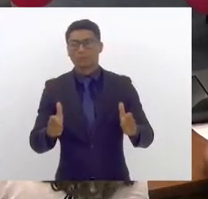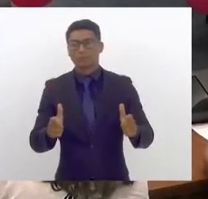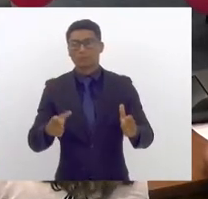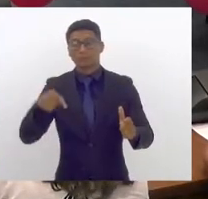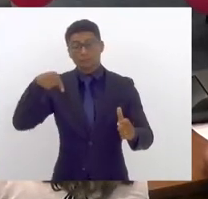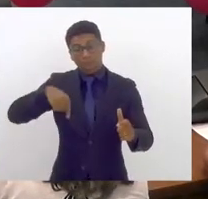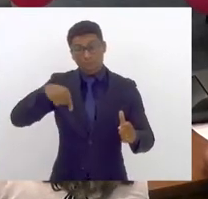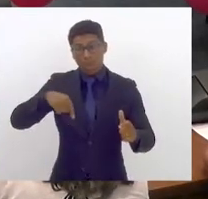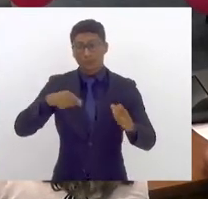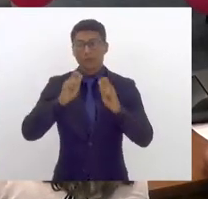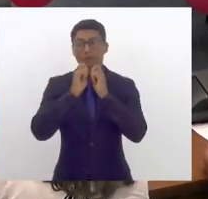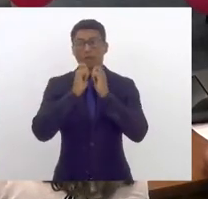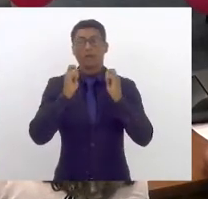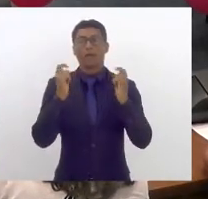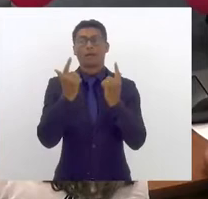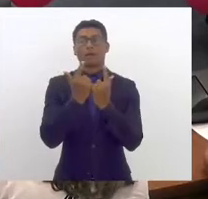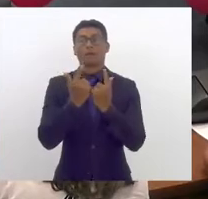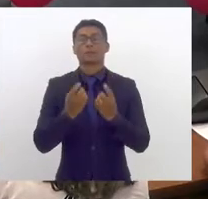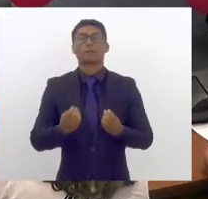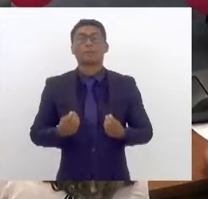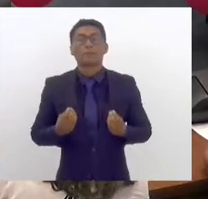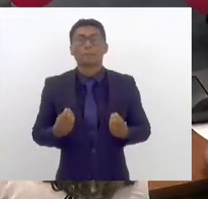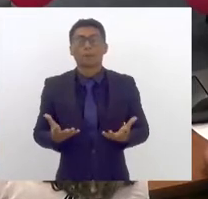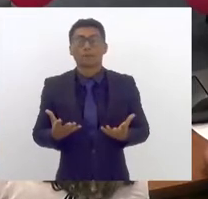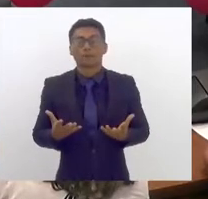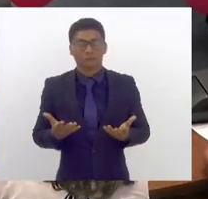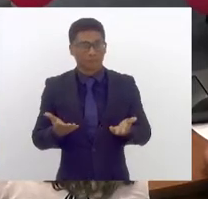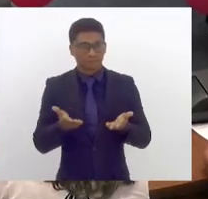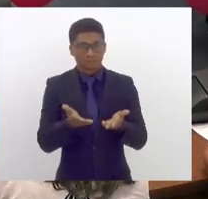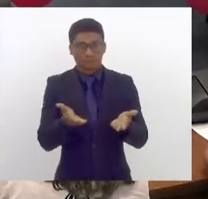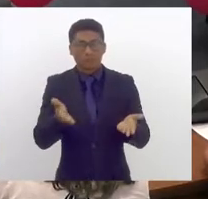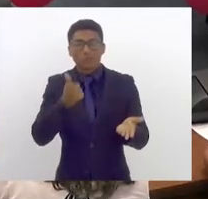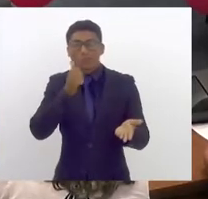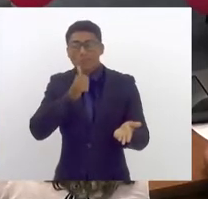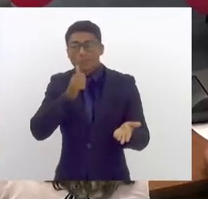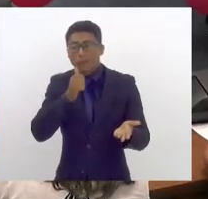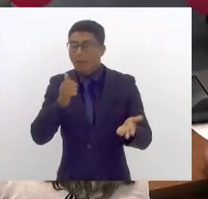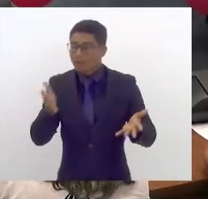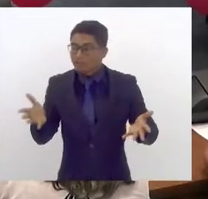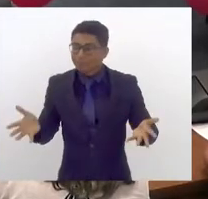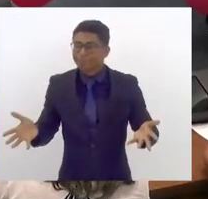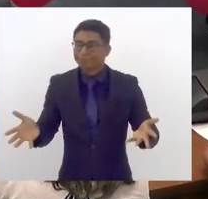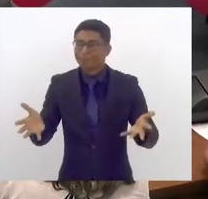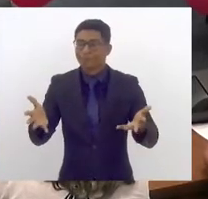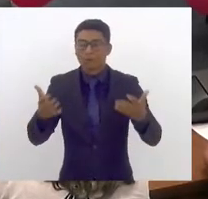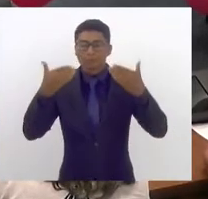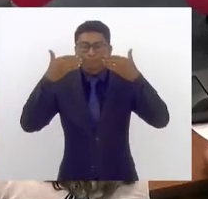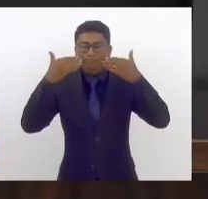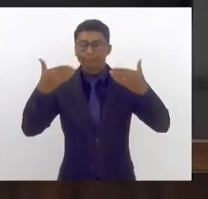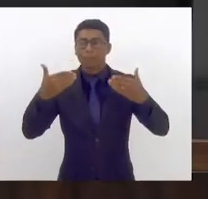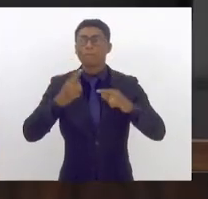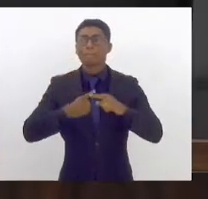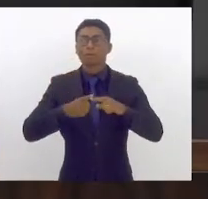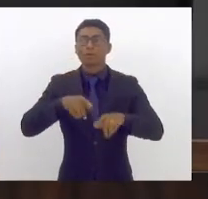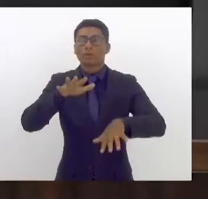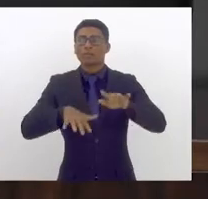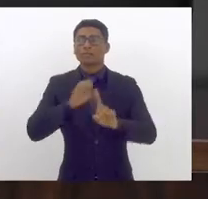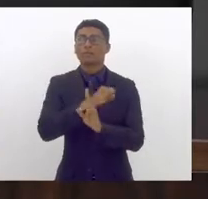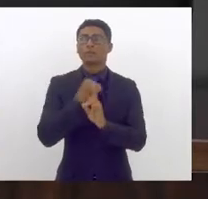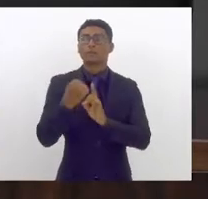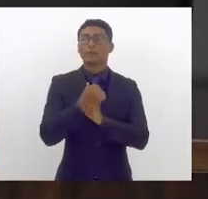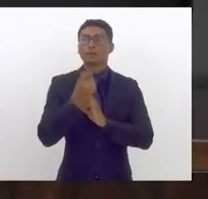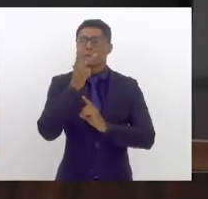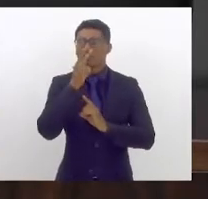casa para dar o espaço a essas mulheres que muita das vezes são invisíveis para a